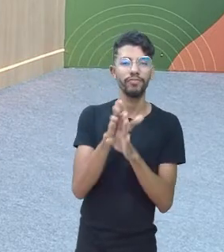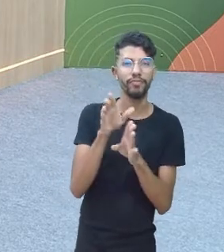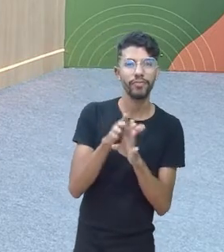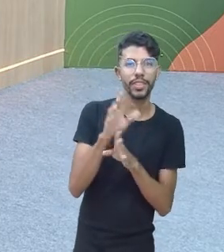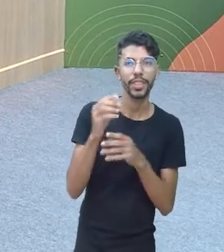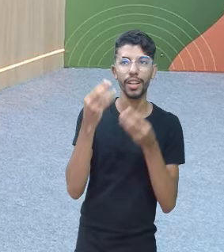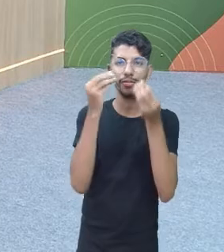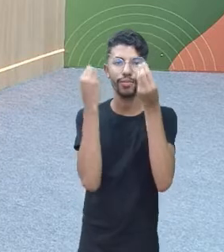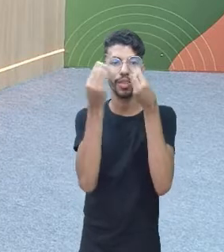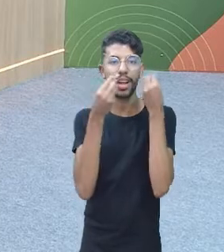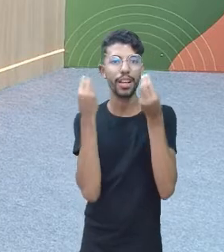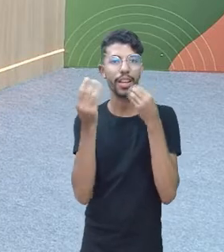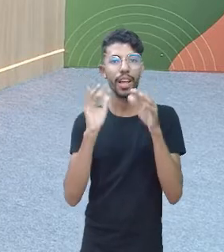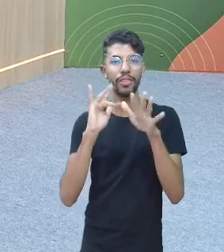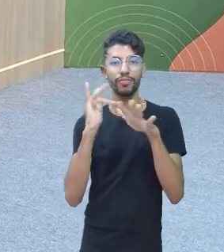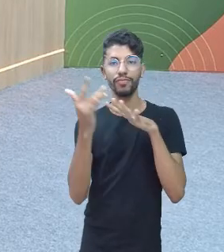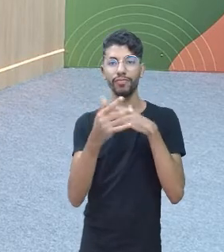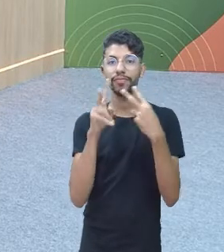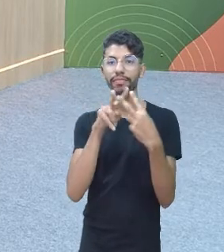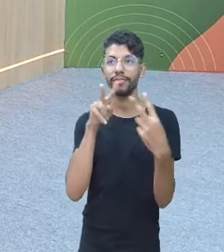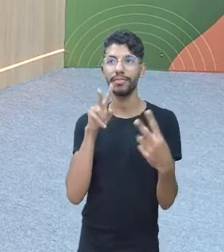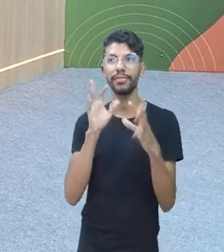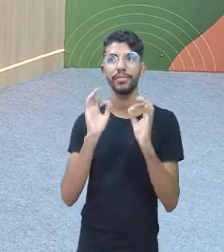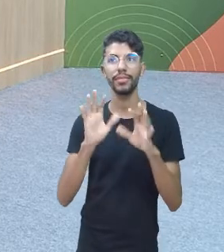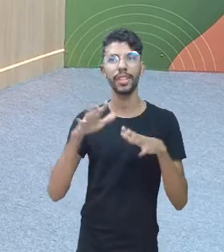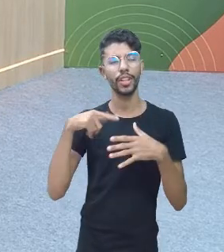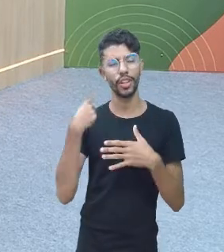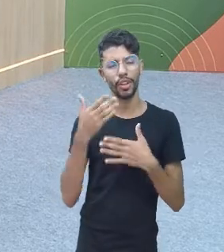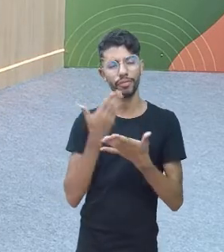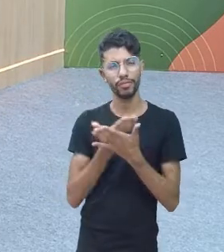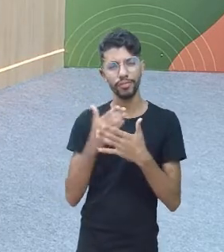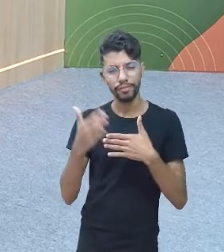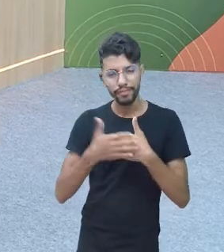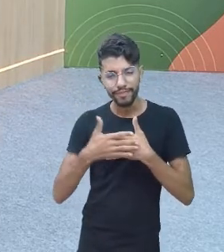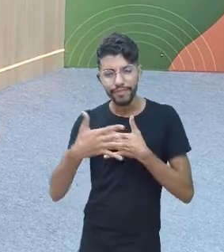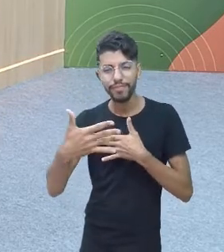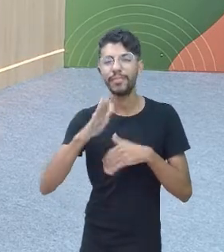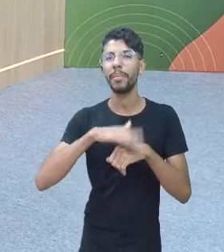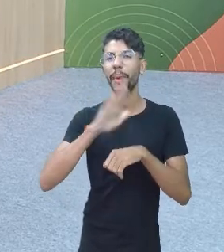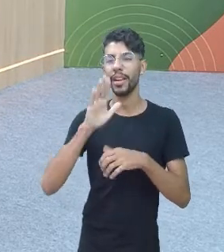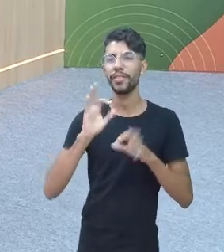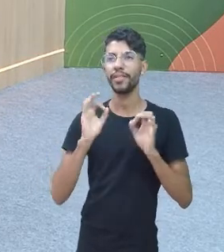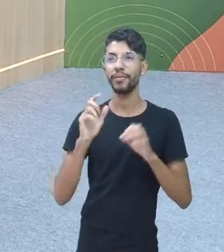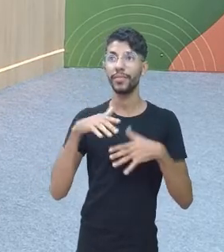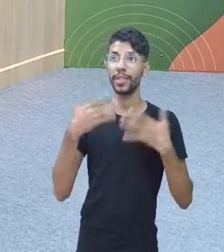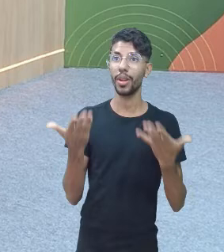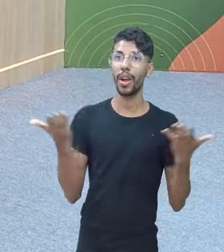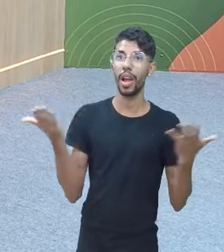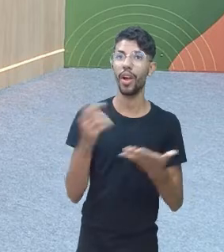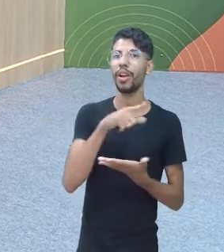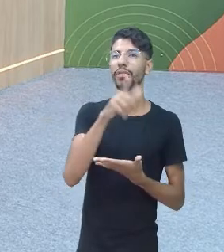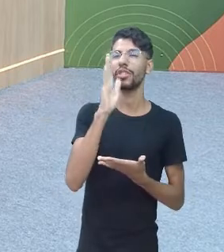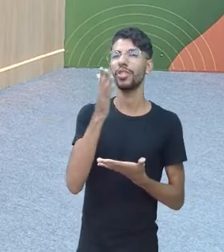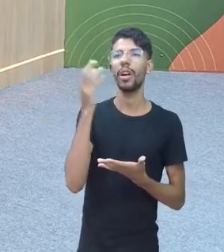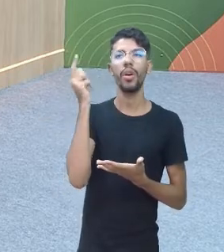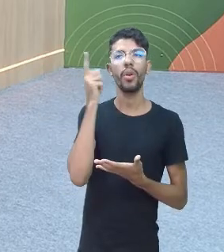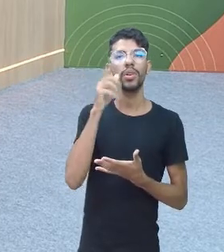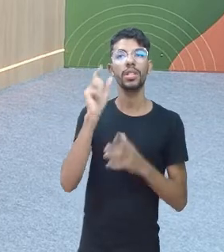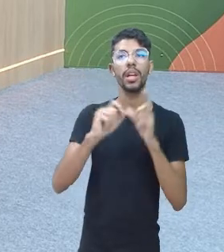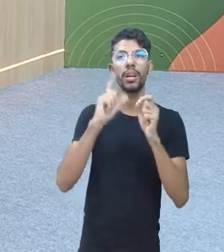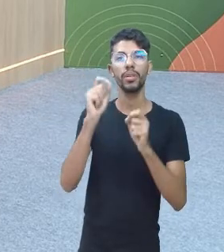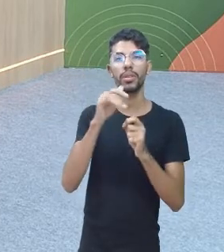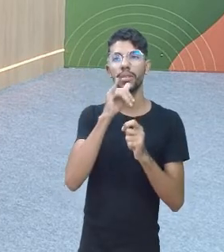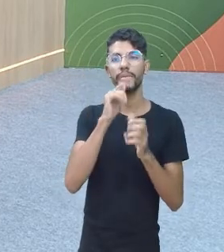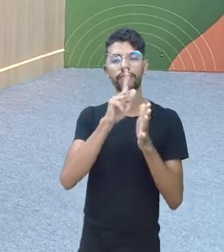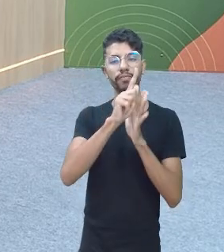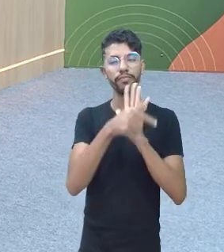gente vai ver as formas do tutorial mais à frente, tá certo? Então agora você sabe, aí já consegue conceituar o que é